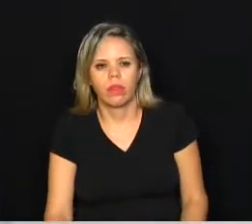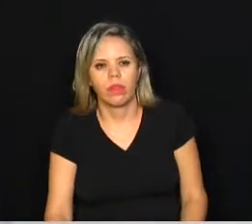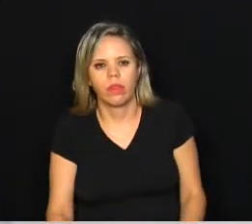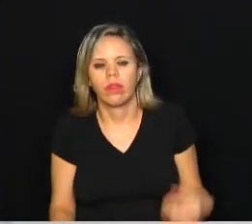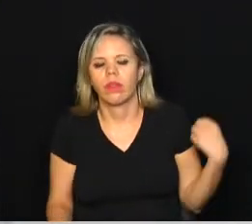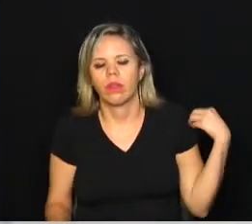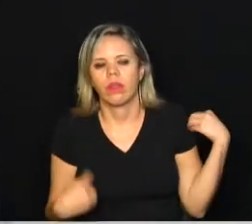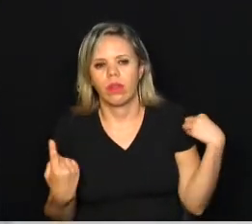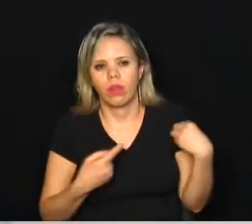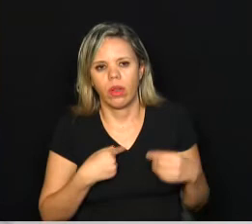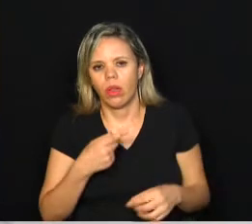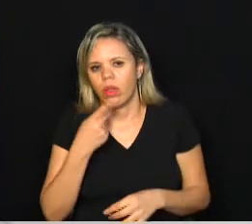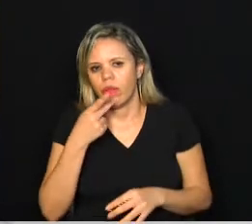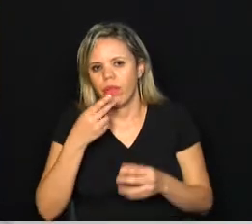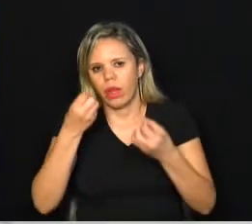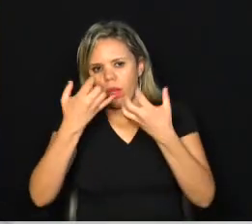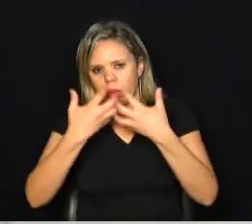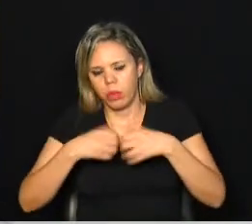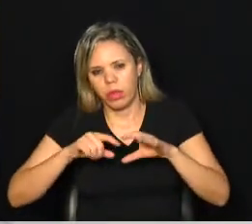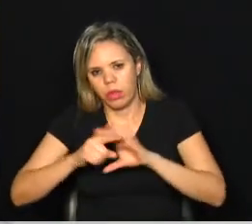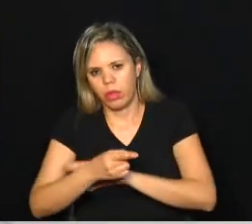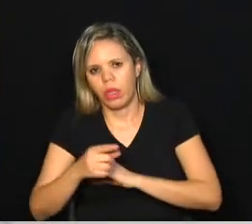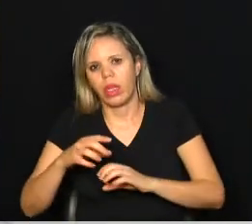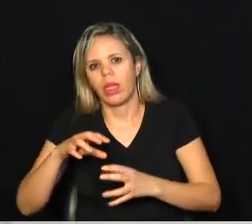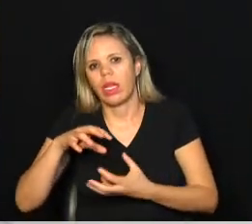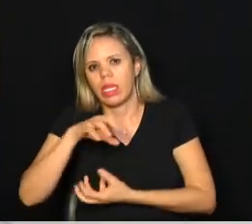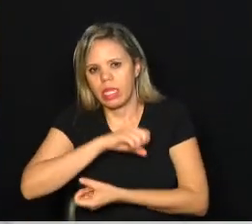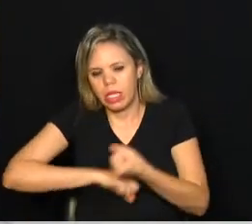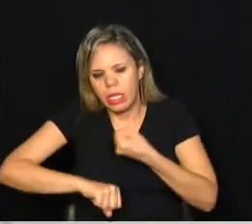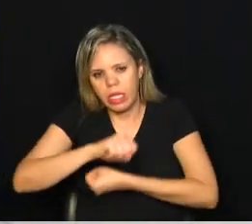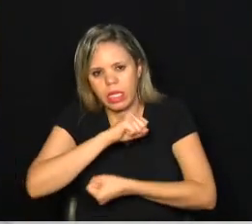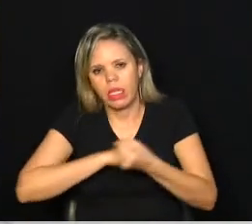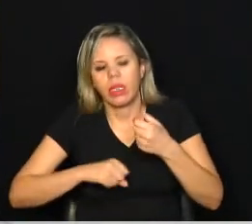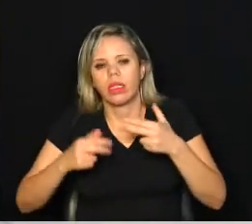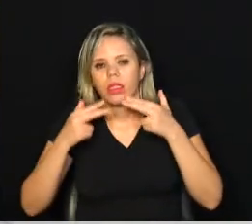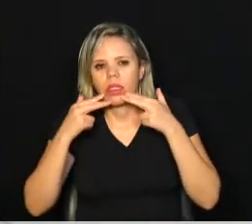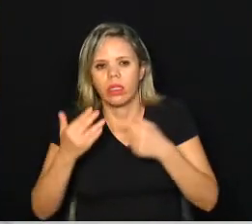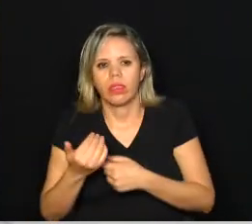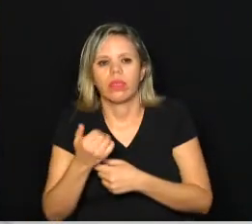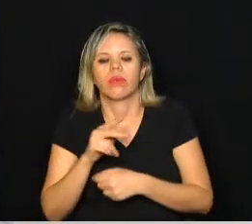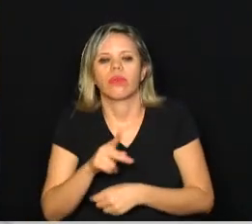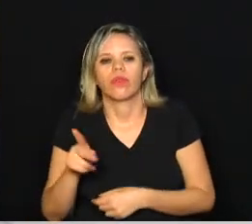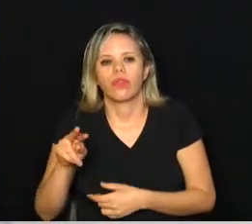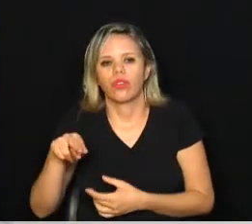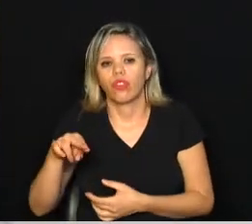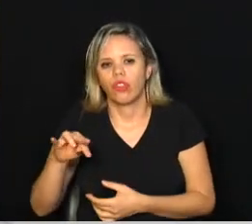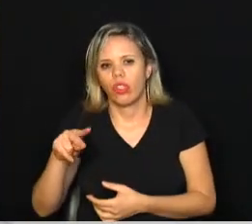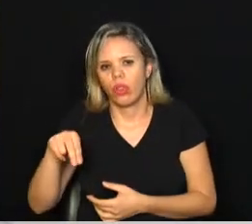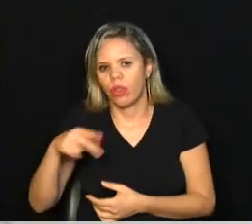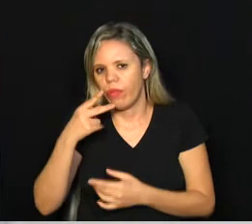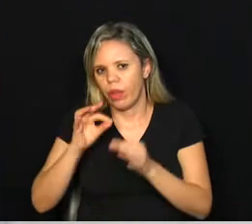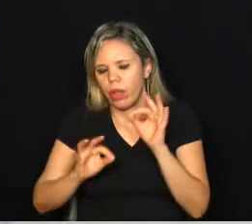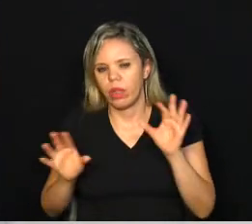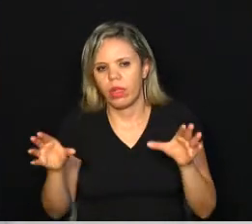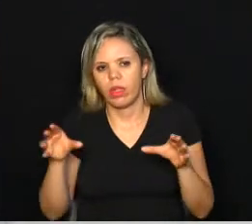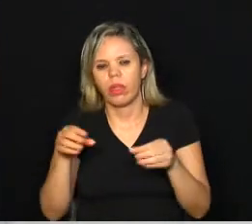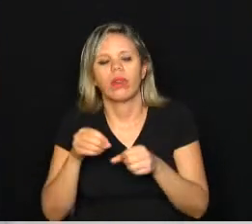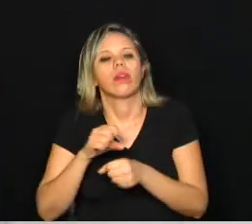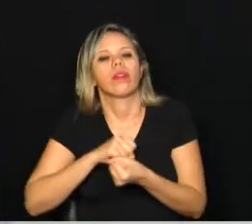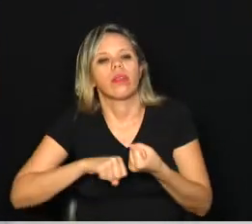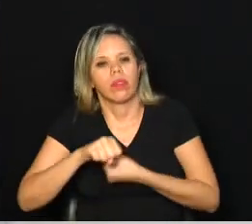a gente está falando no ecossistema de inovação. O professor pode falar um pouquinho mais sobre o ecossistema de